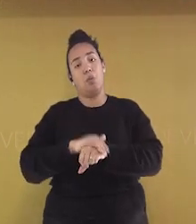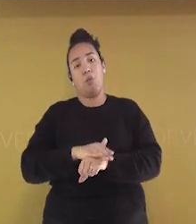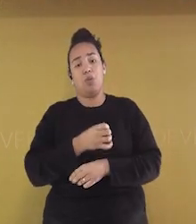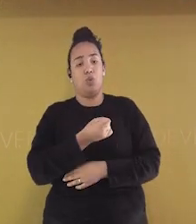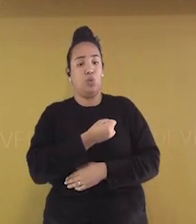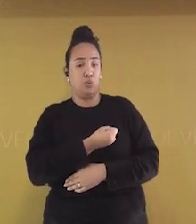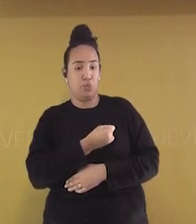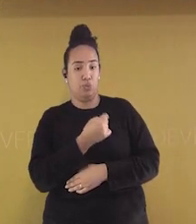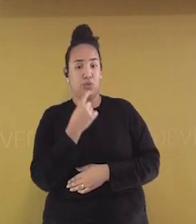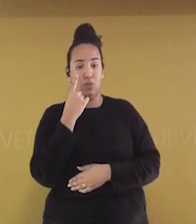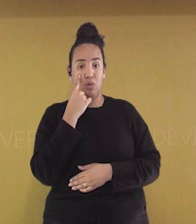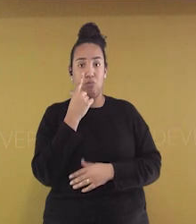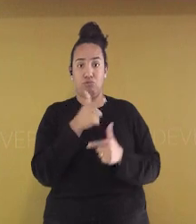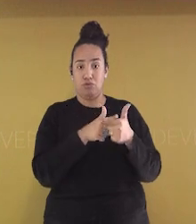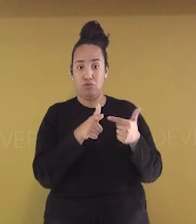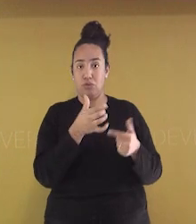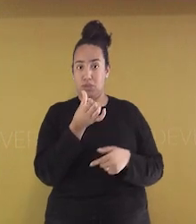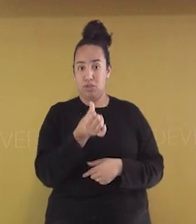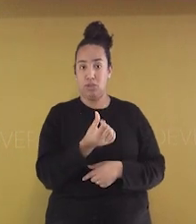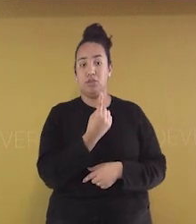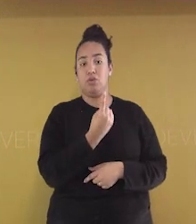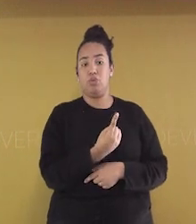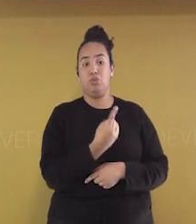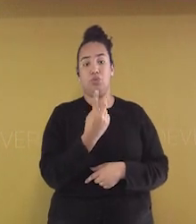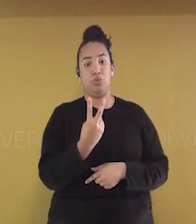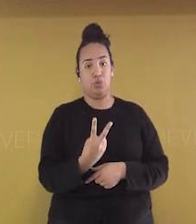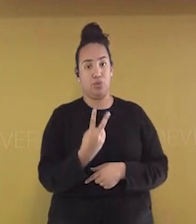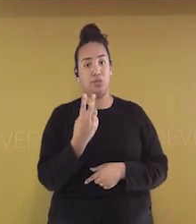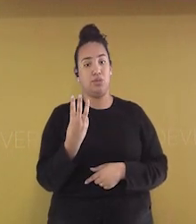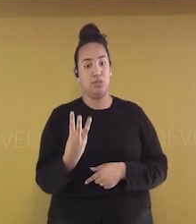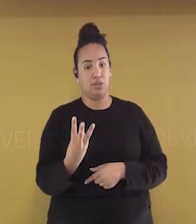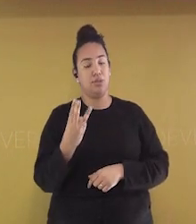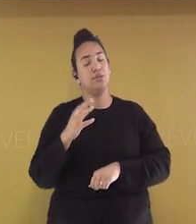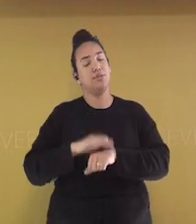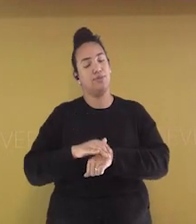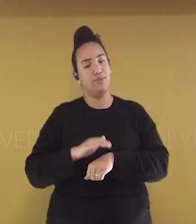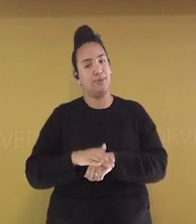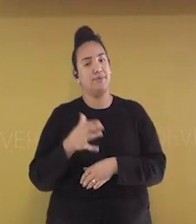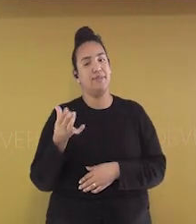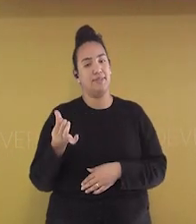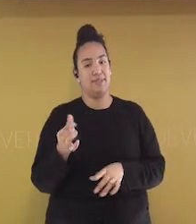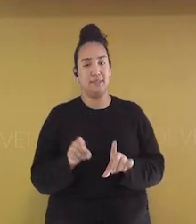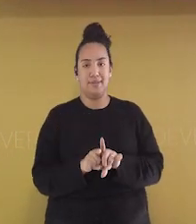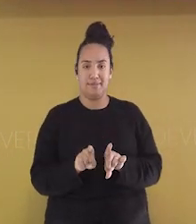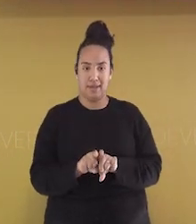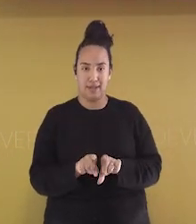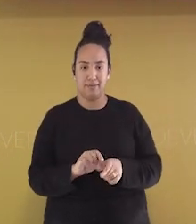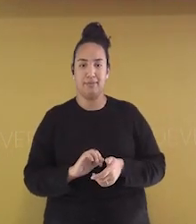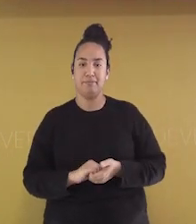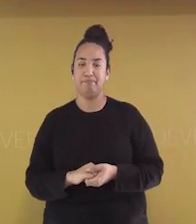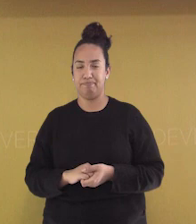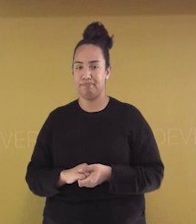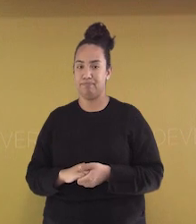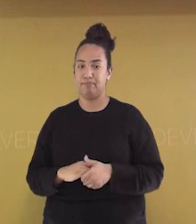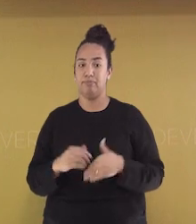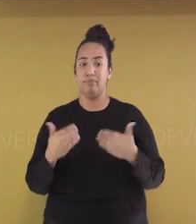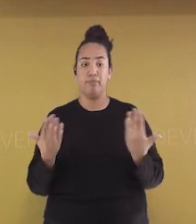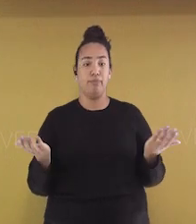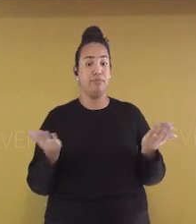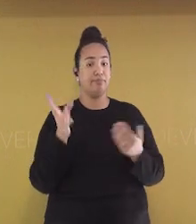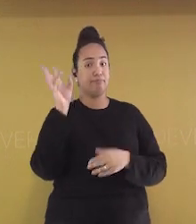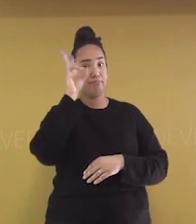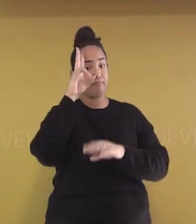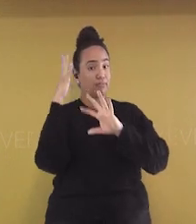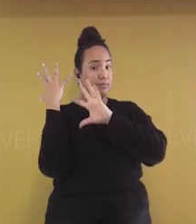os divisores do 6 são 1, 2, o 3 e o próprio 6. Agora que